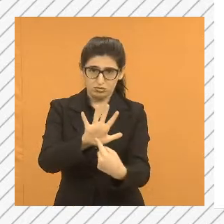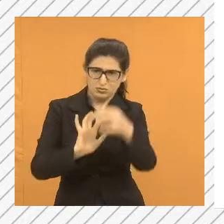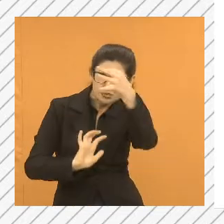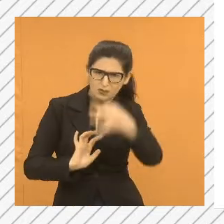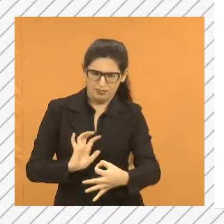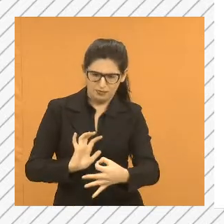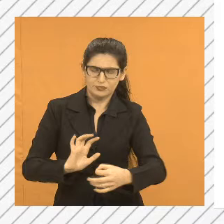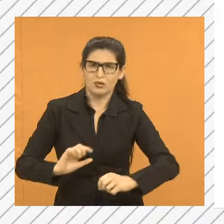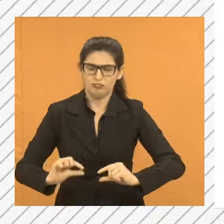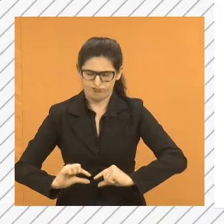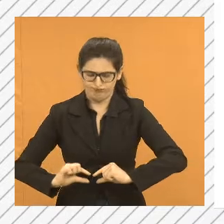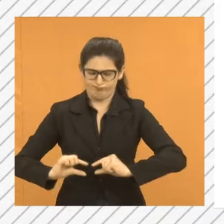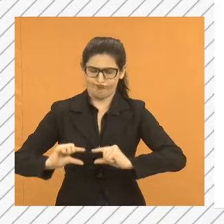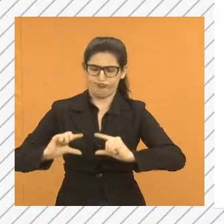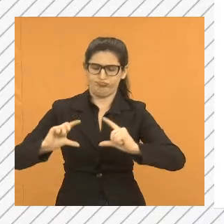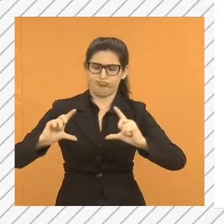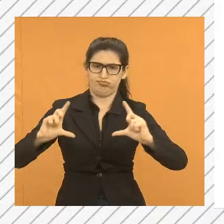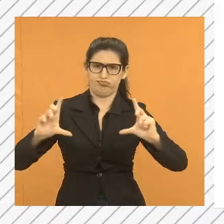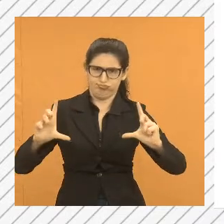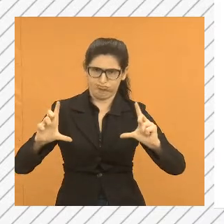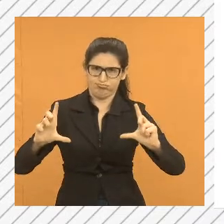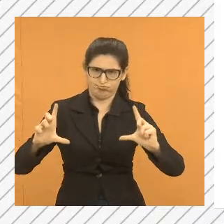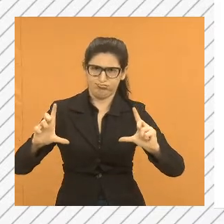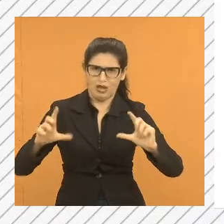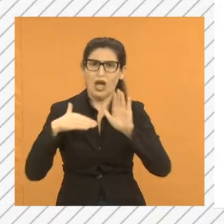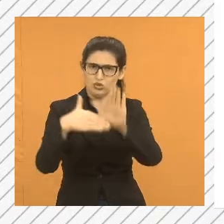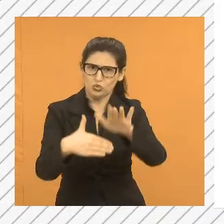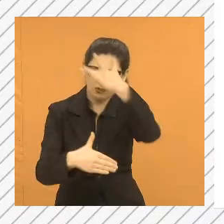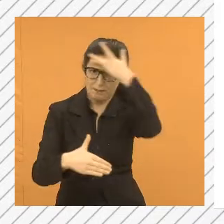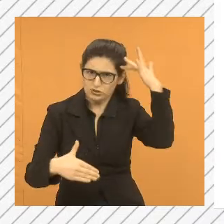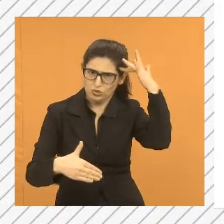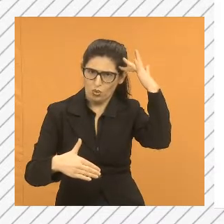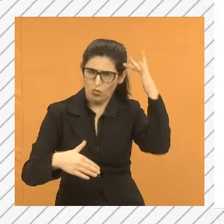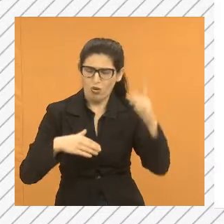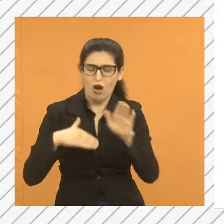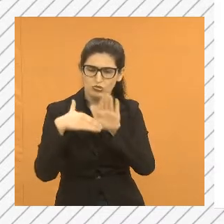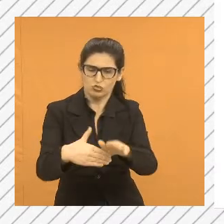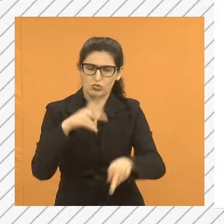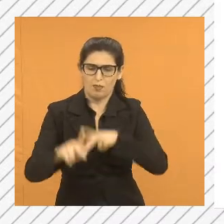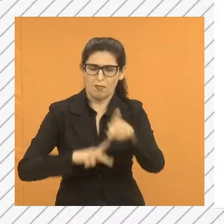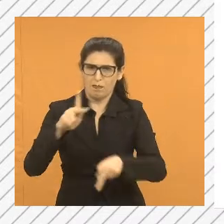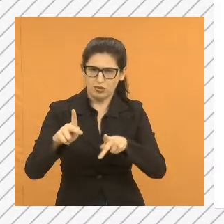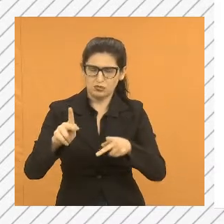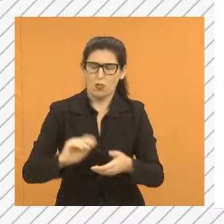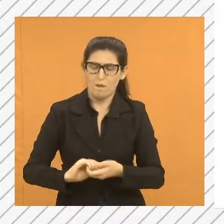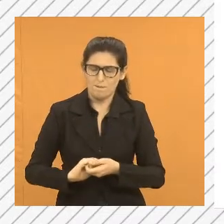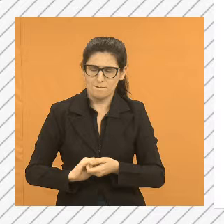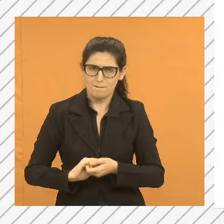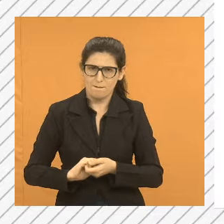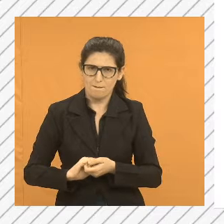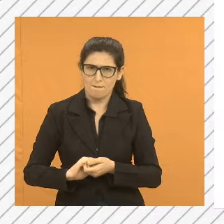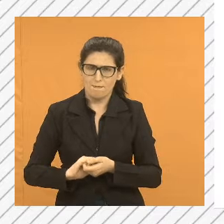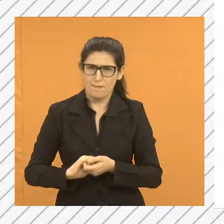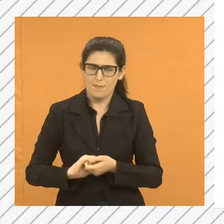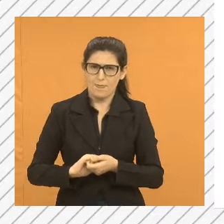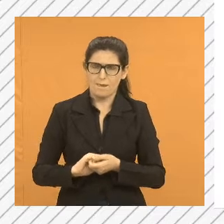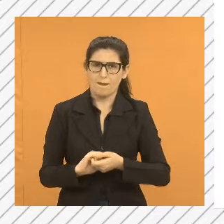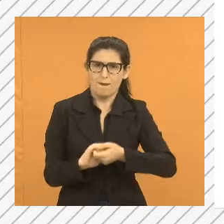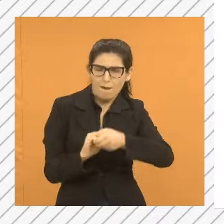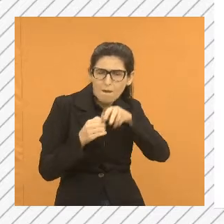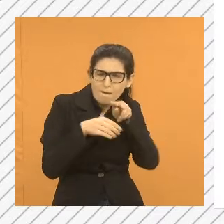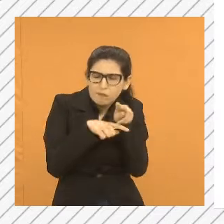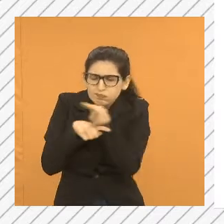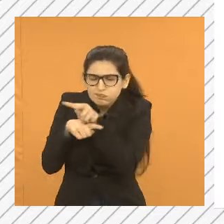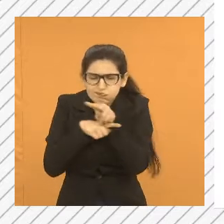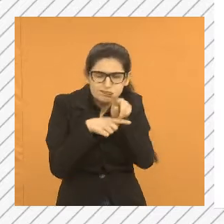que tivemos nessa produção de serviços. Com relação às demandas de